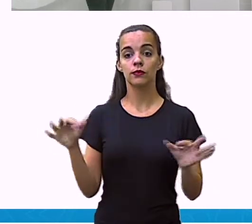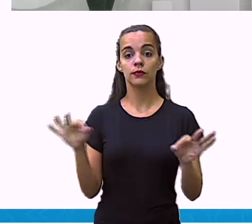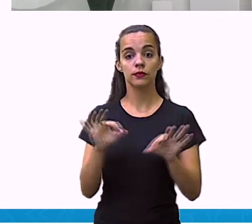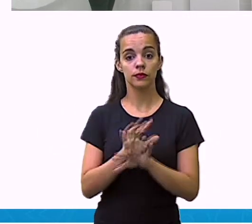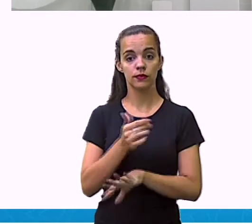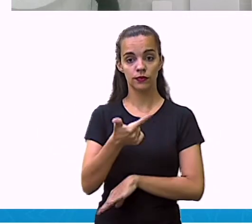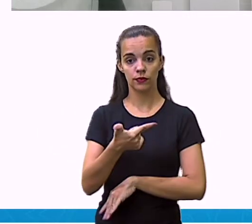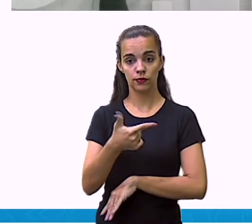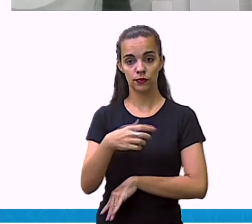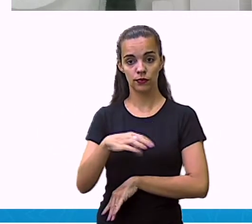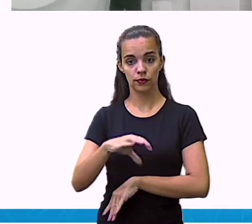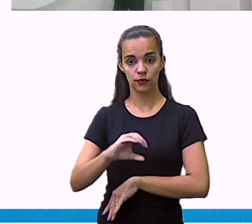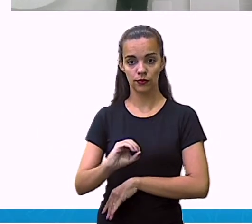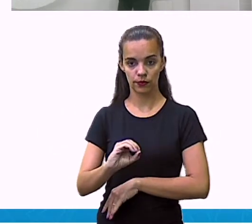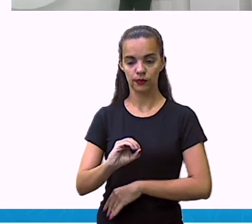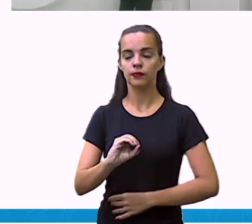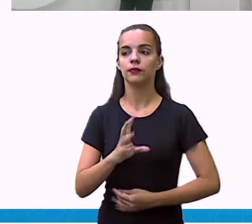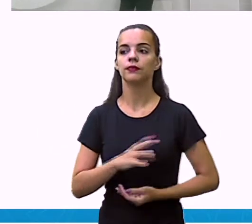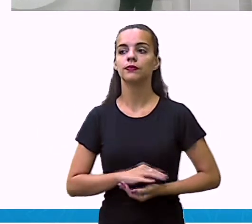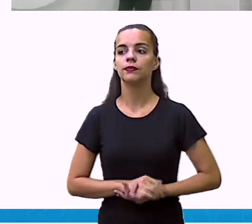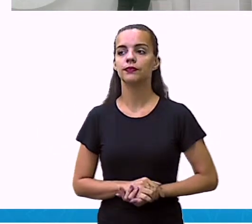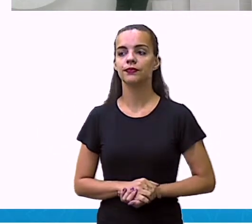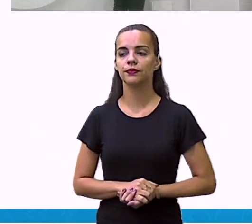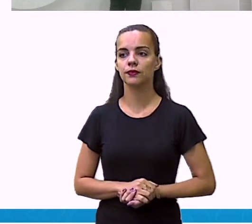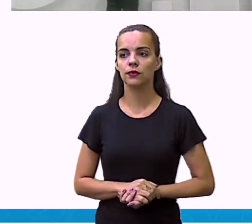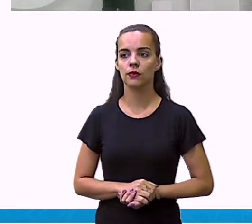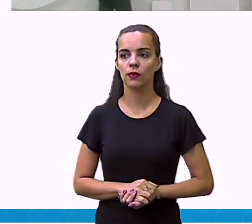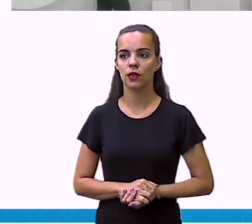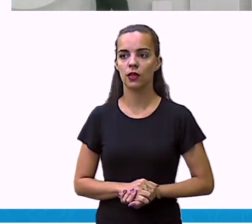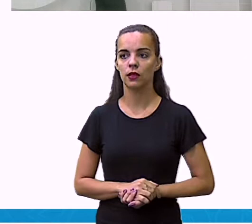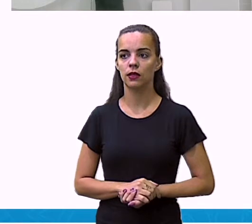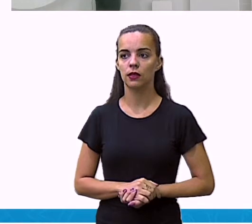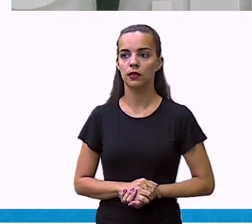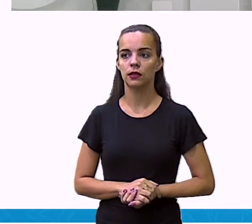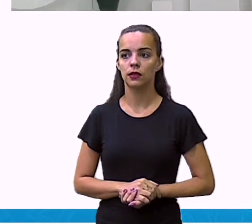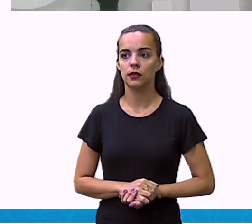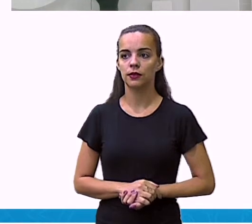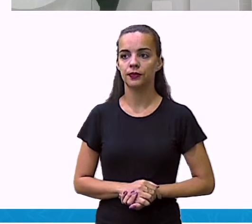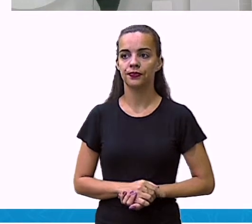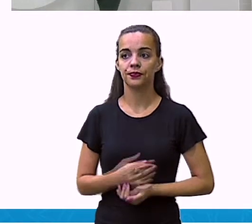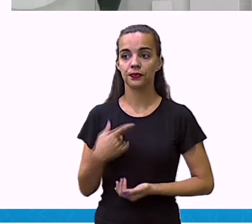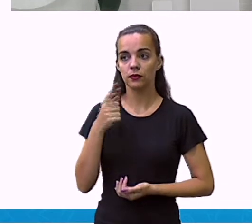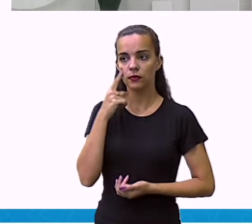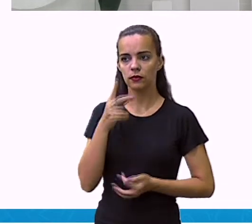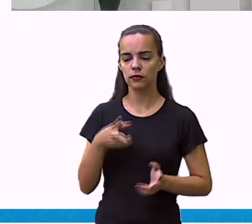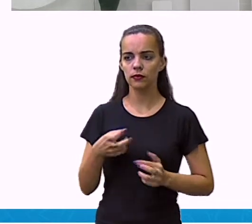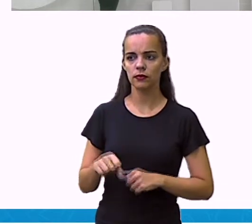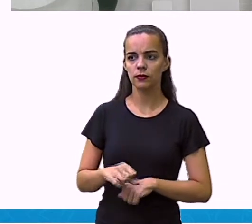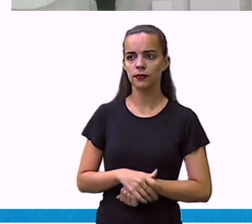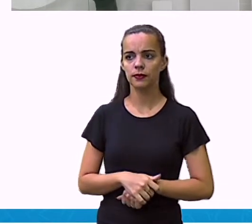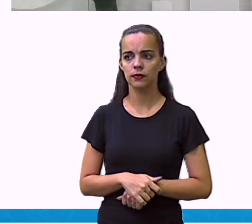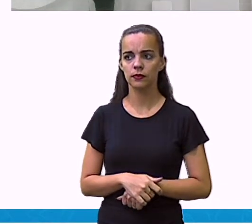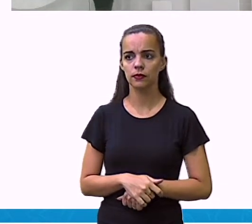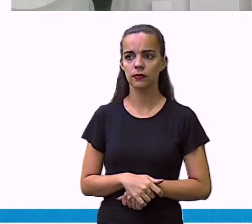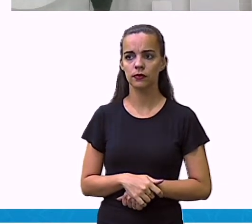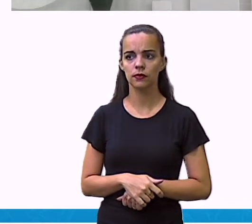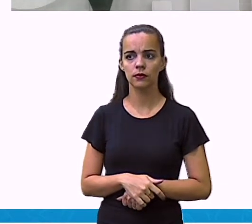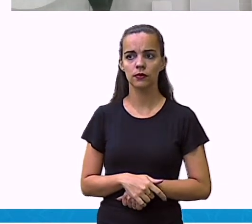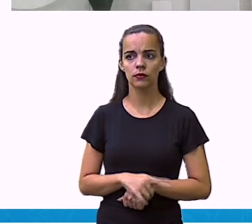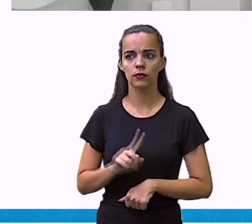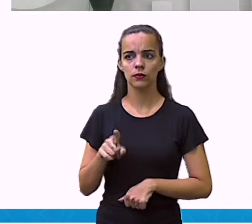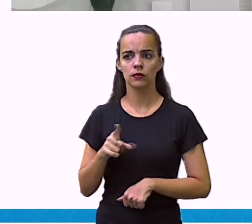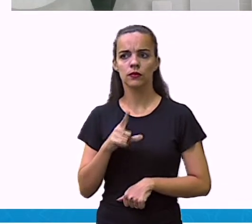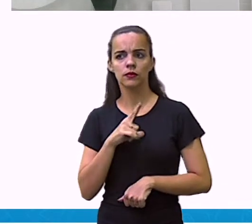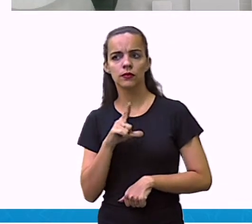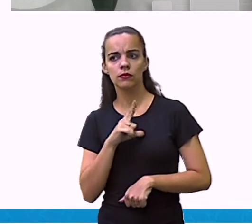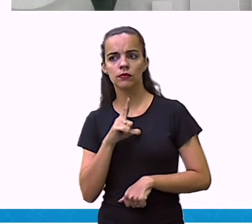número 20. E eu quero agora que vocês observem a